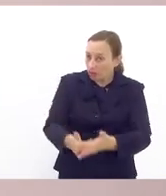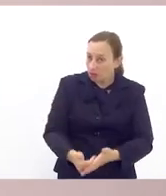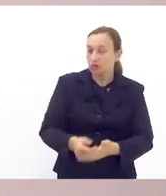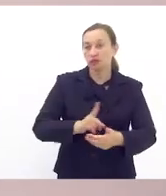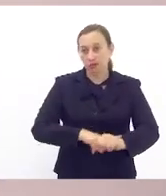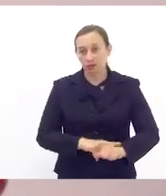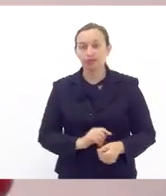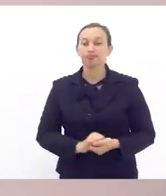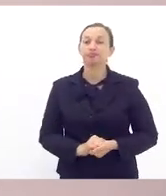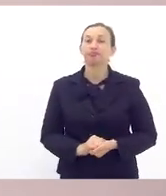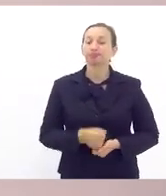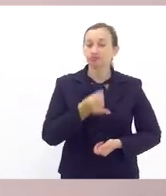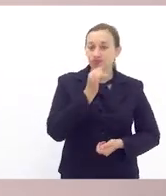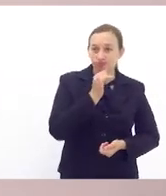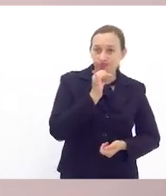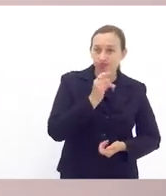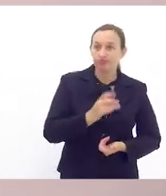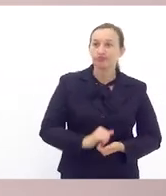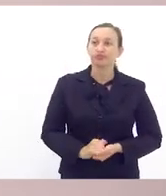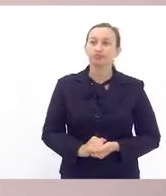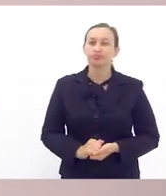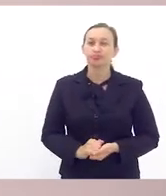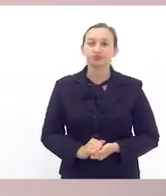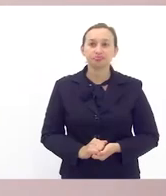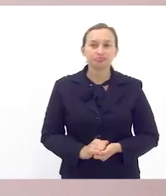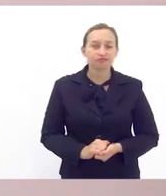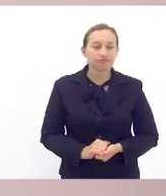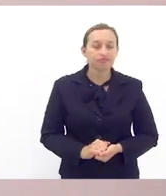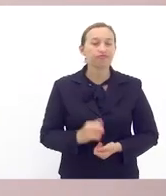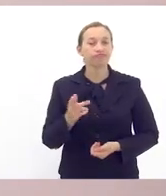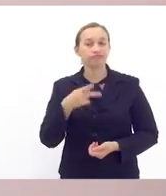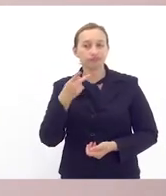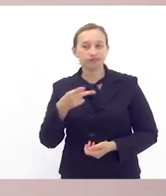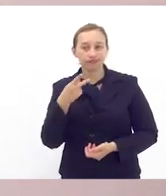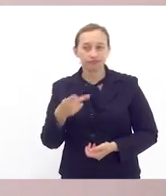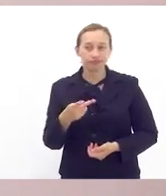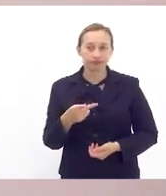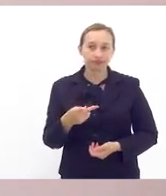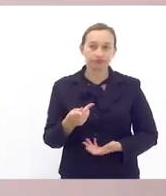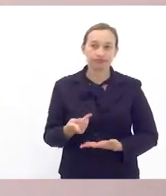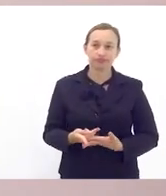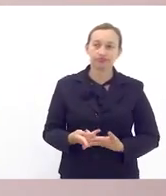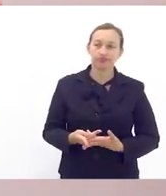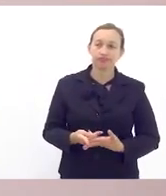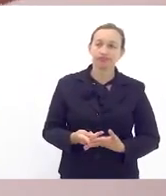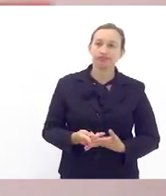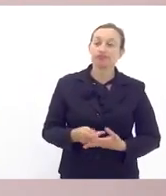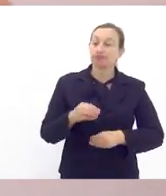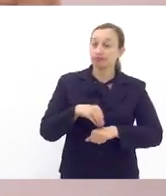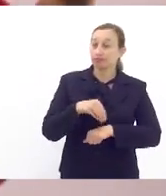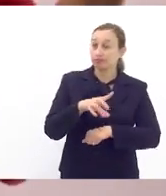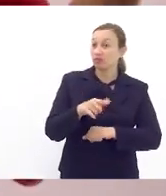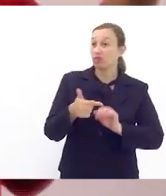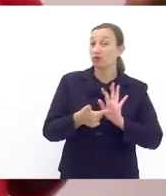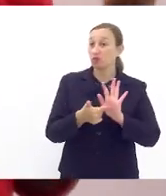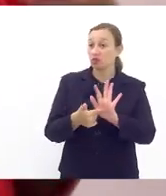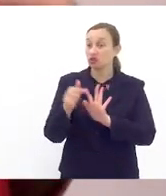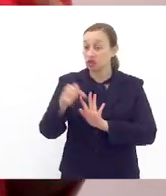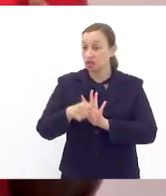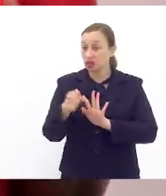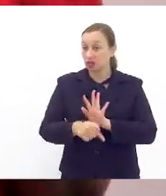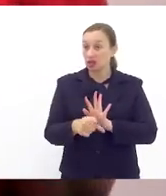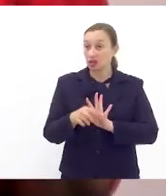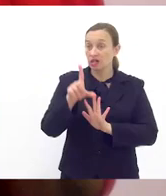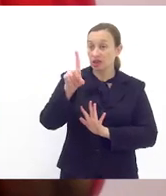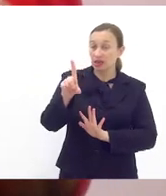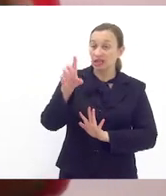Por exemplo quando a gente fala de indicadores foi bem colocado também aqui a questão do